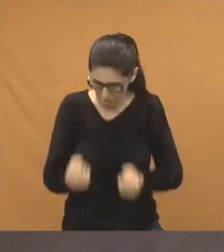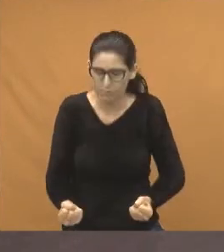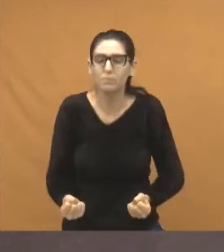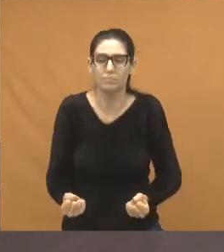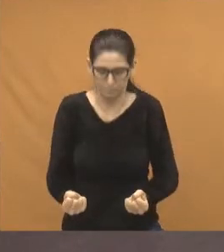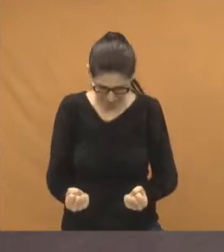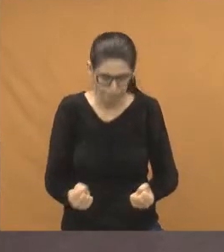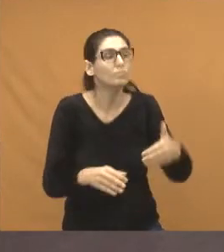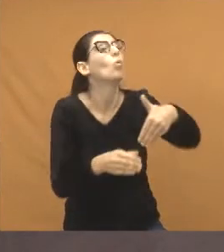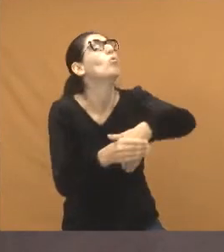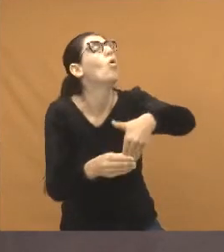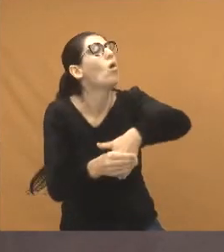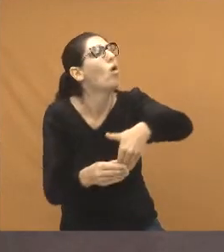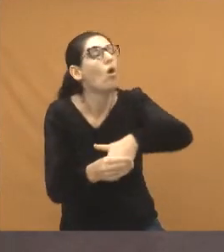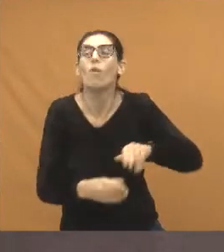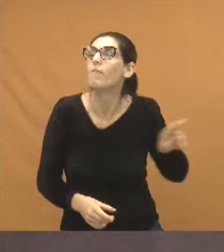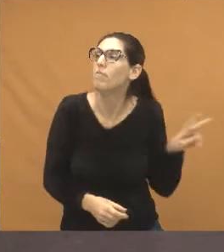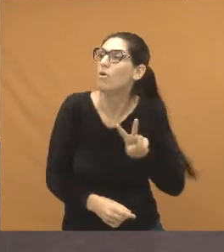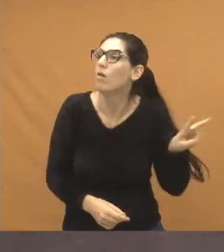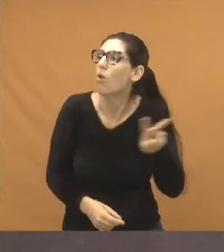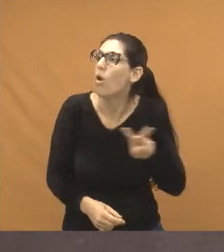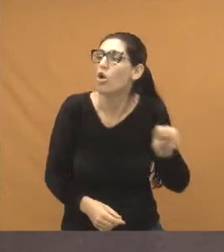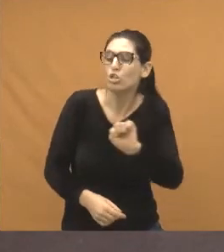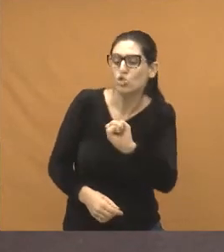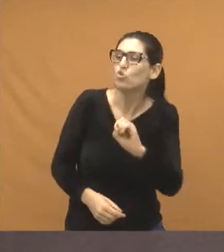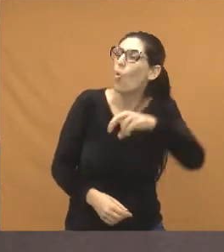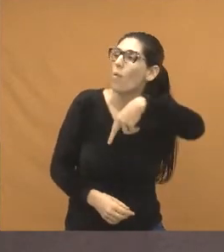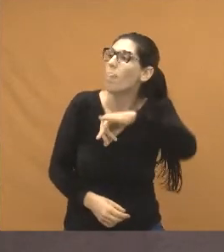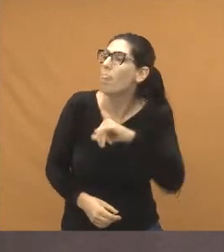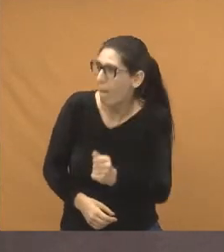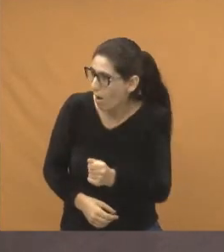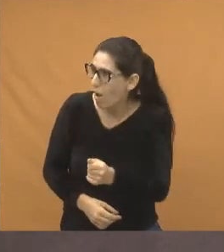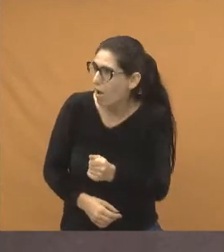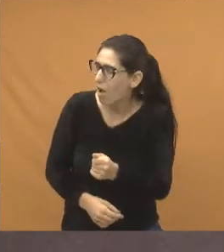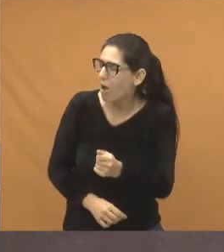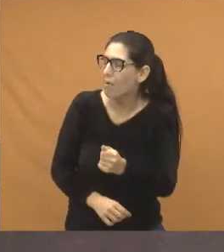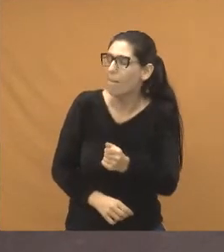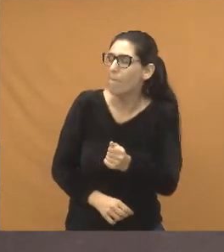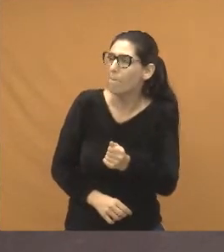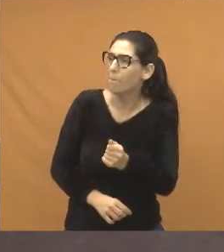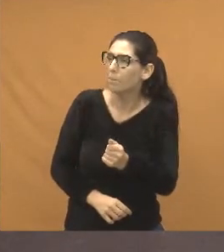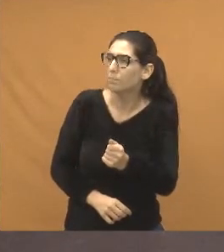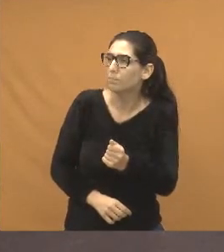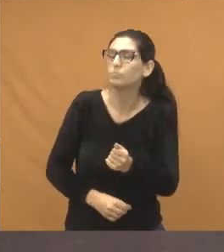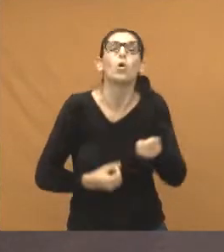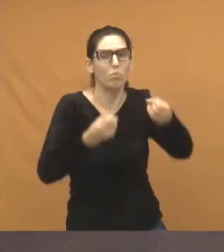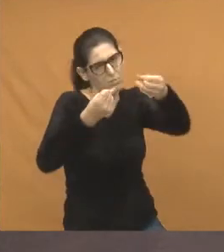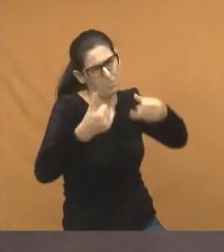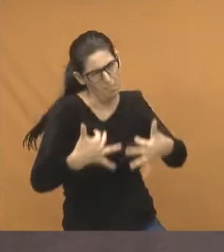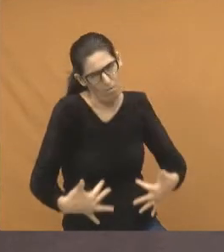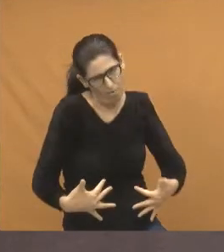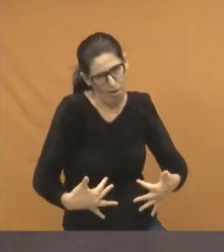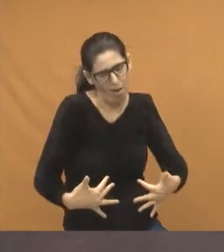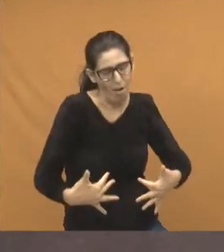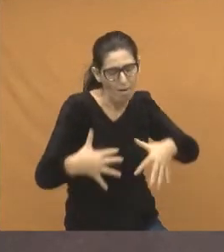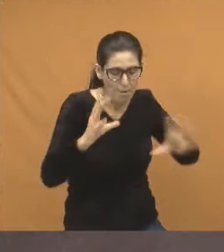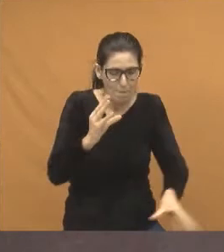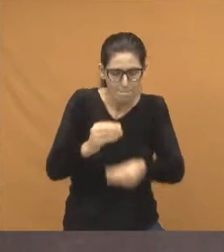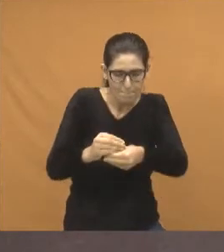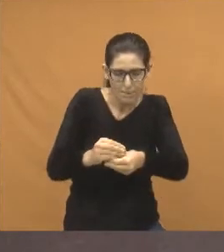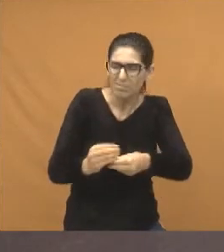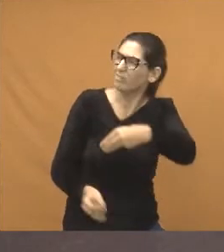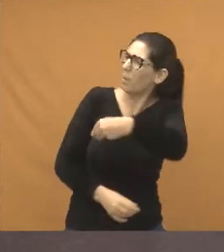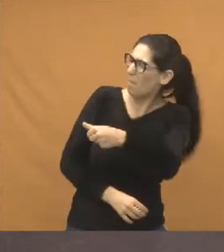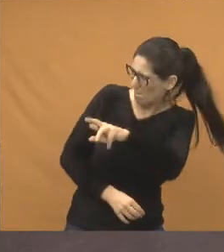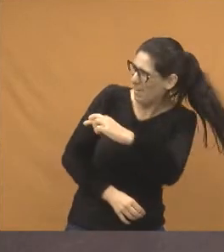Como vota a vereadora Sônia Patas da Amizade? Só fazendo um comentário a respeito da emenda, doutora